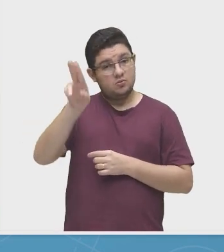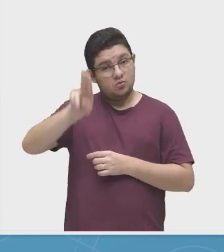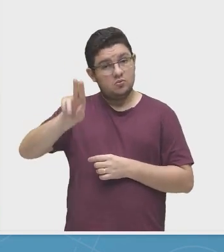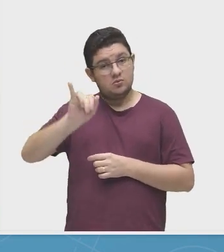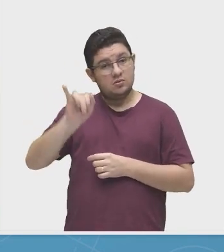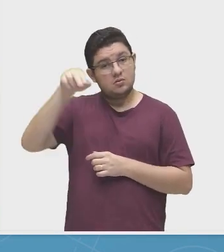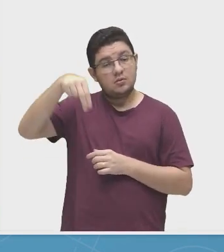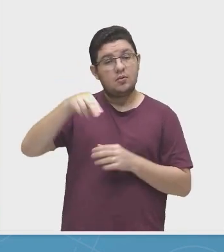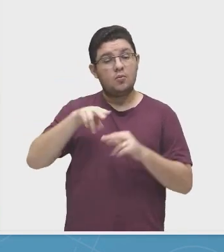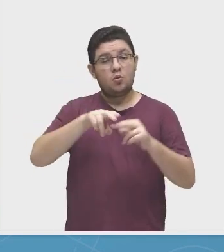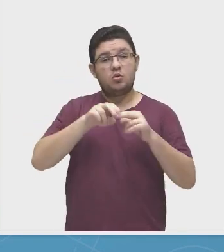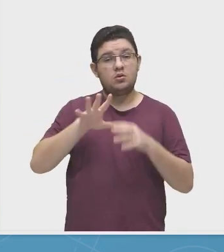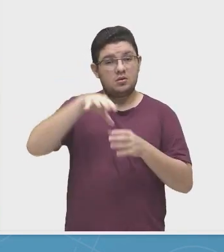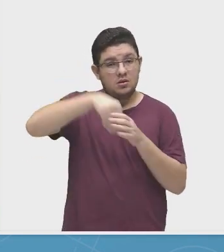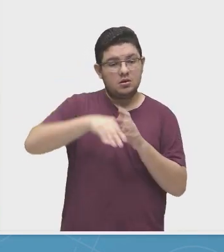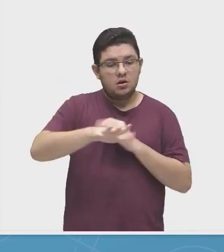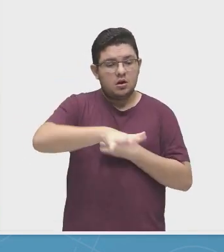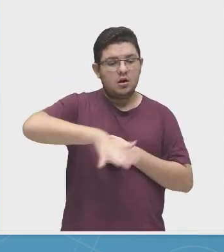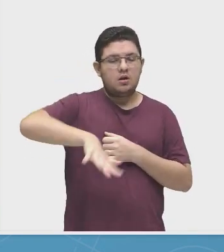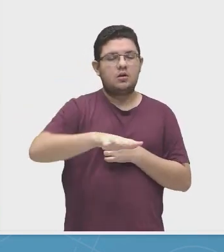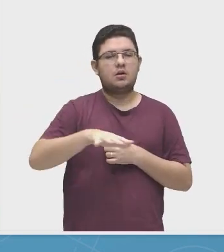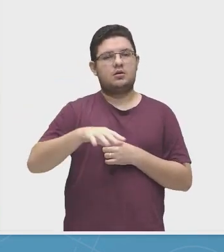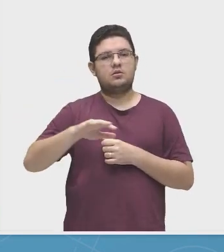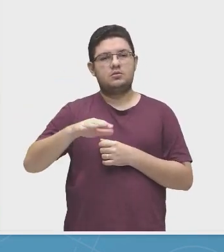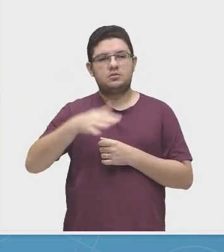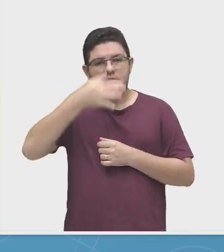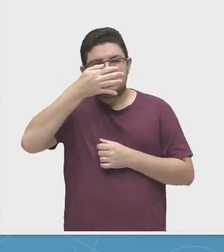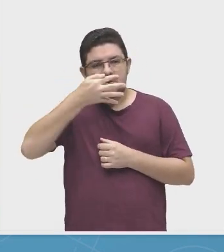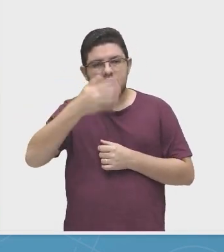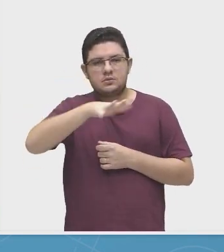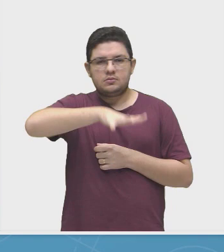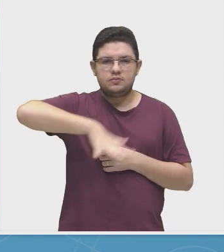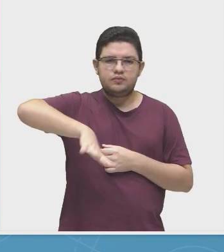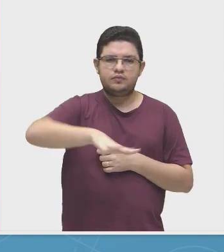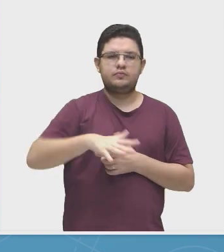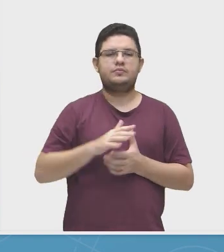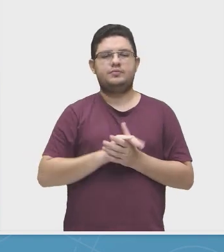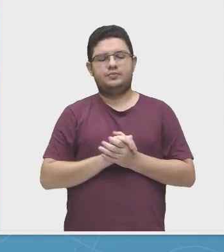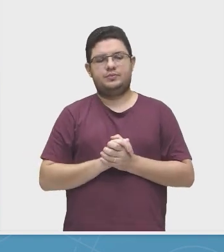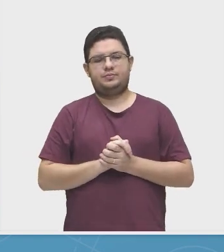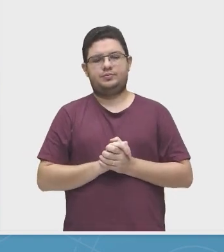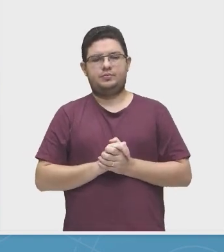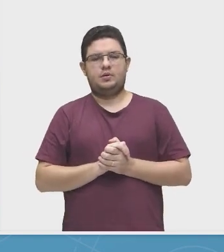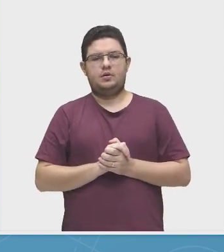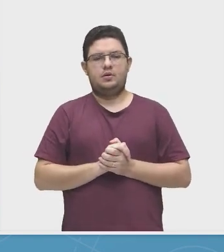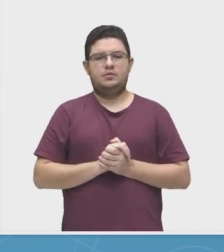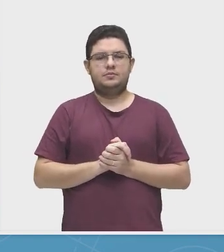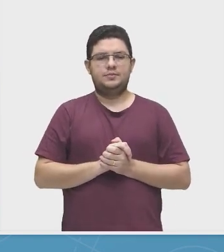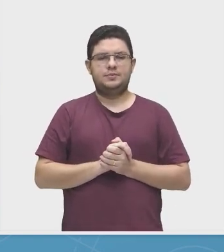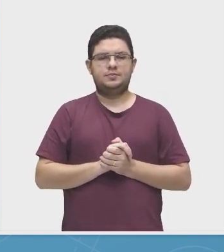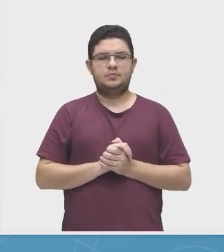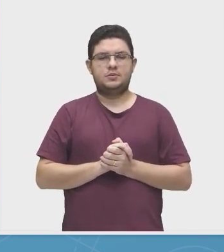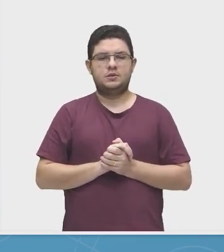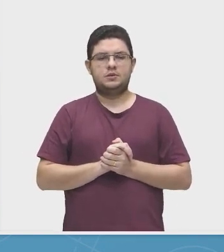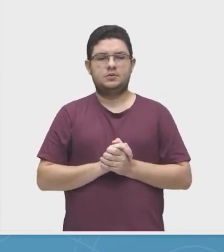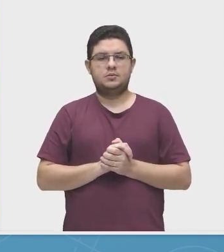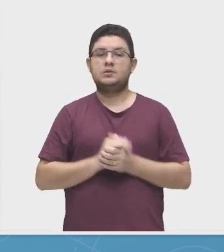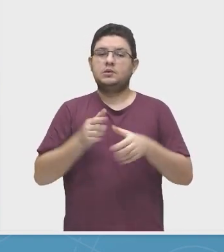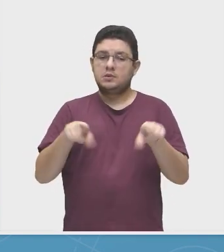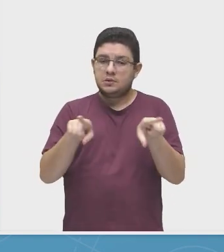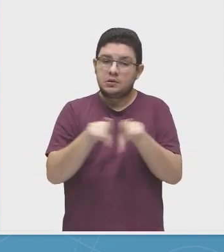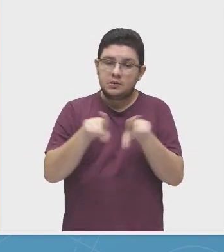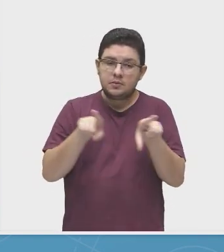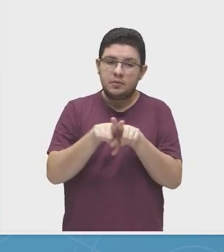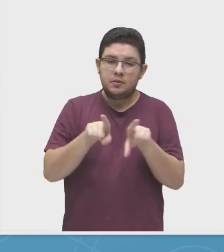nós utilizamos a preposição in, que em suma também quer dizer dentro de. Aí a outra frase que nós